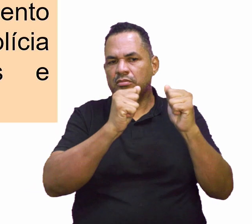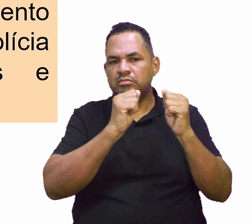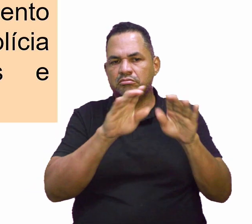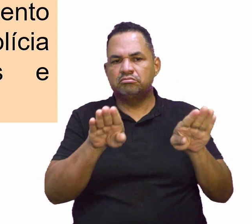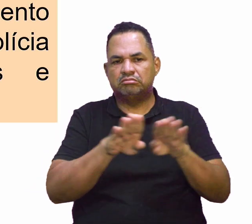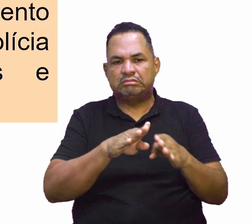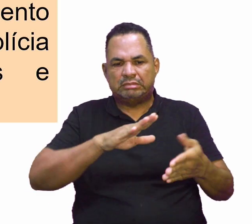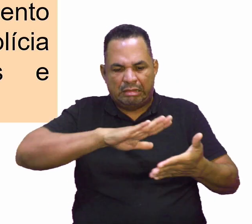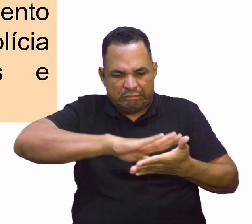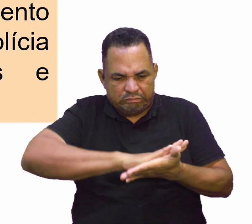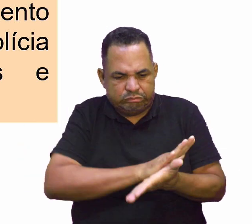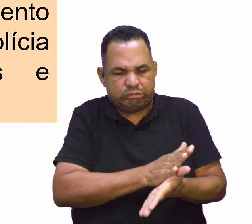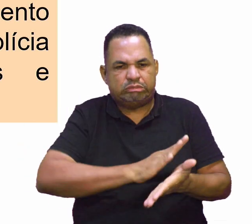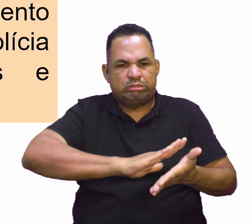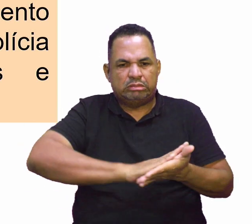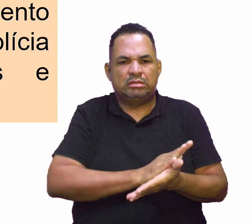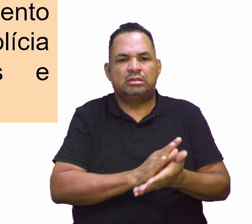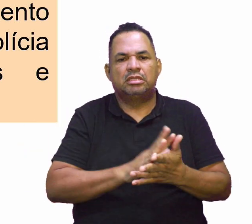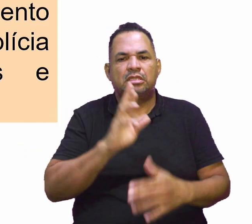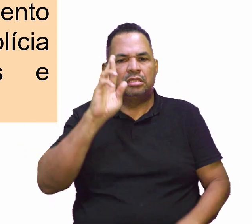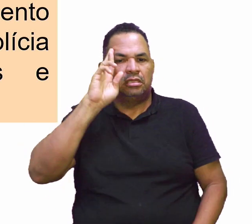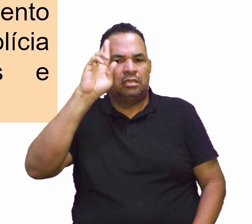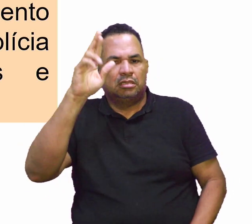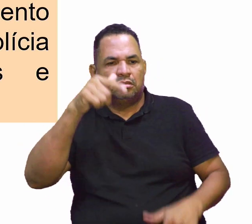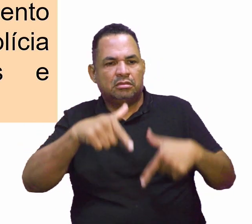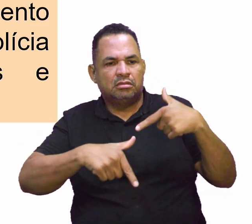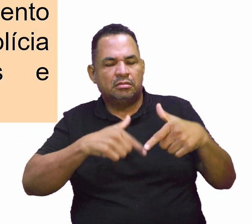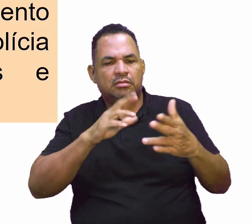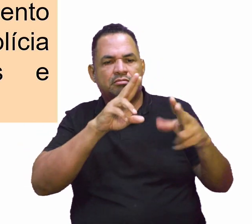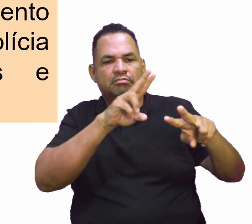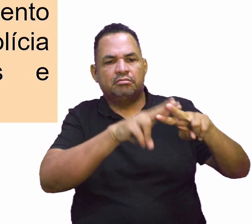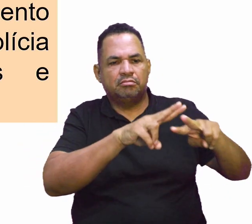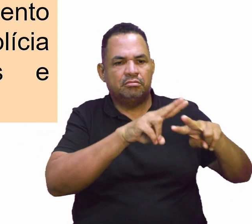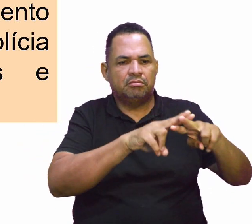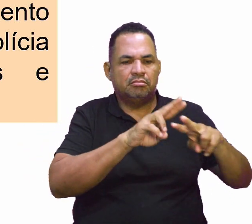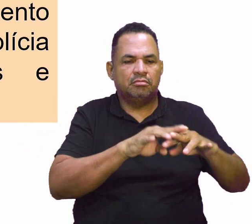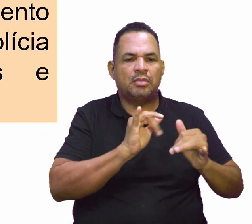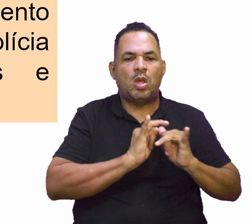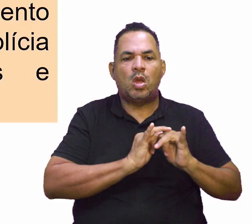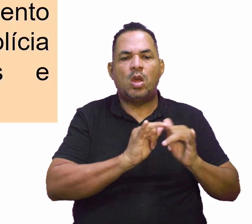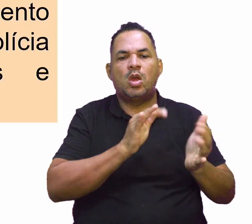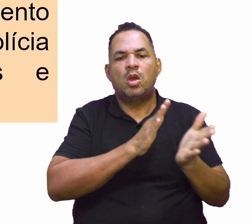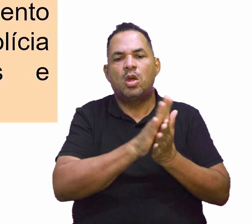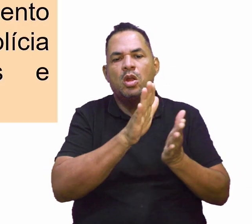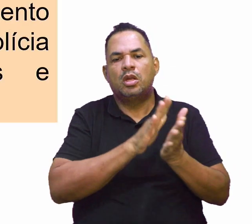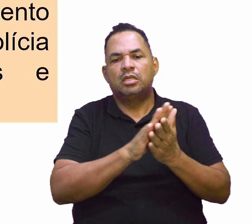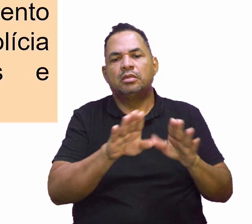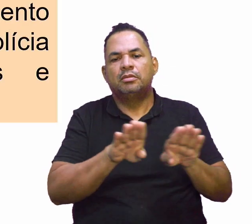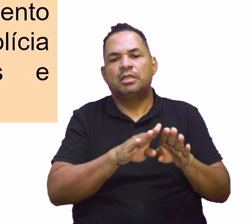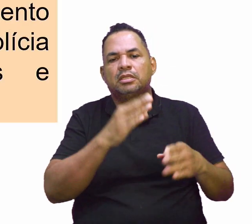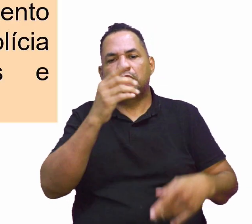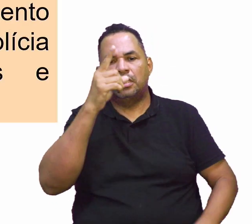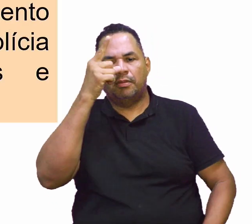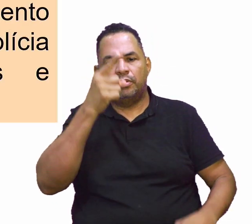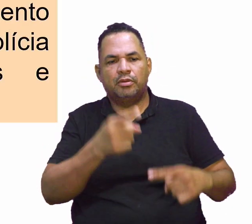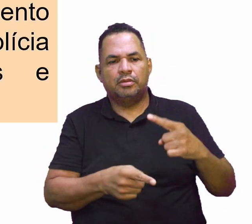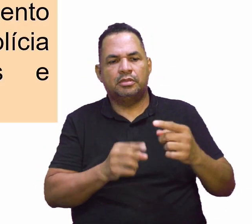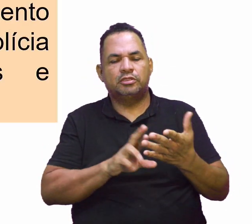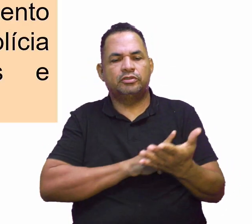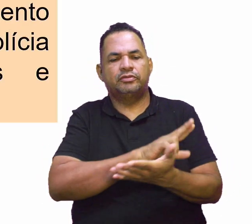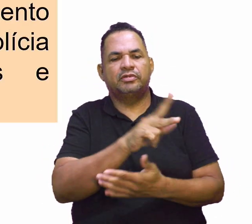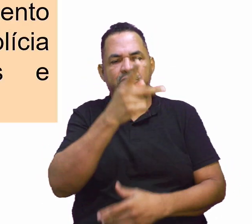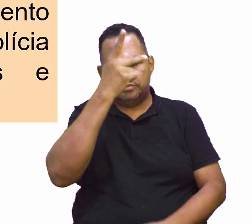reprimidos. Líderes operários eram presos, jornais eram censurados e muitos estrangeiros envolvidos no